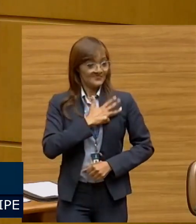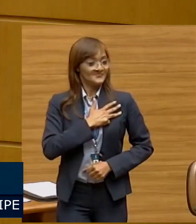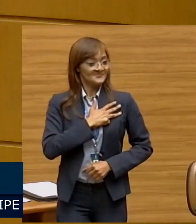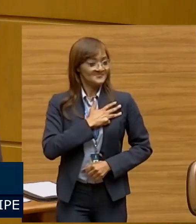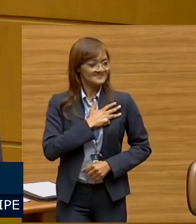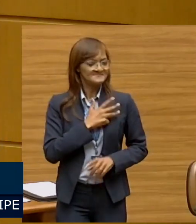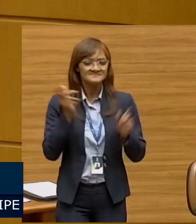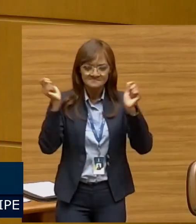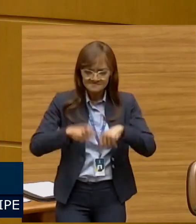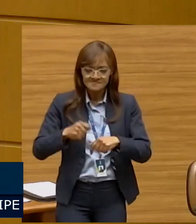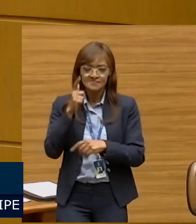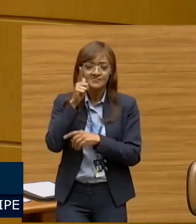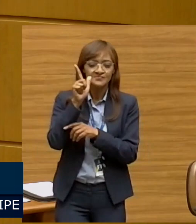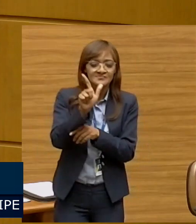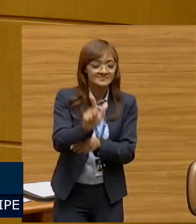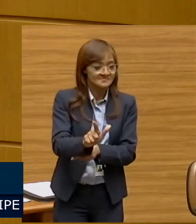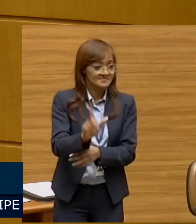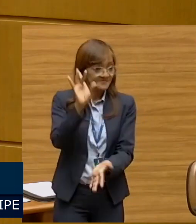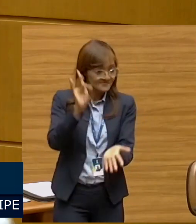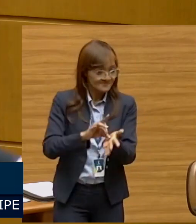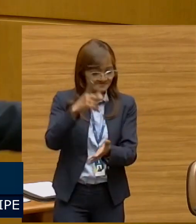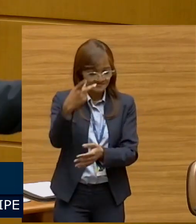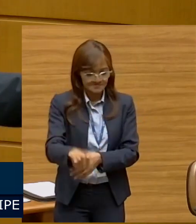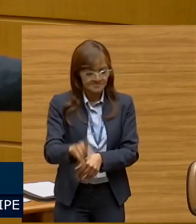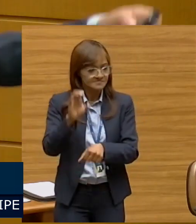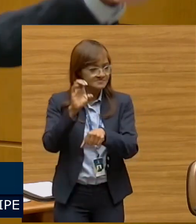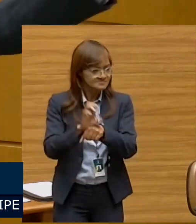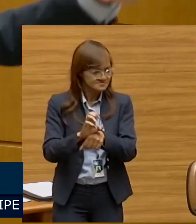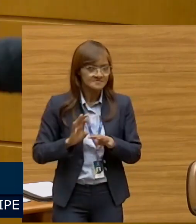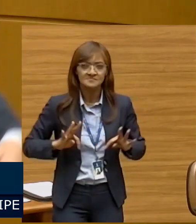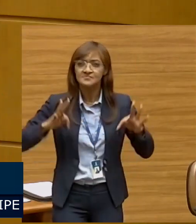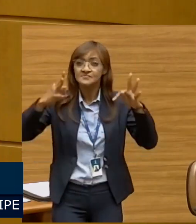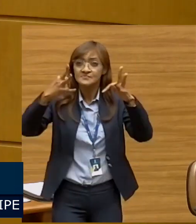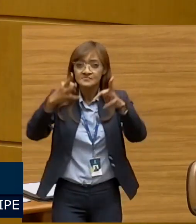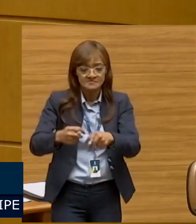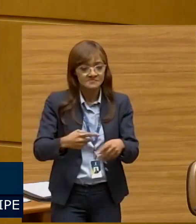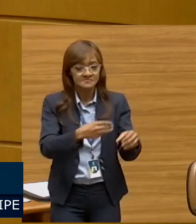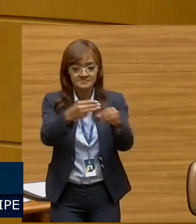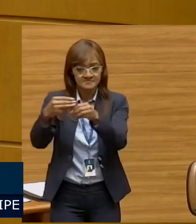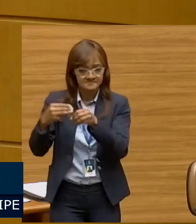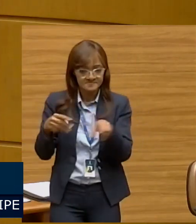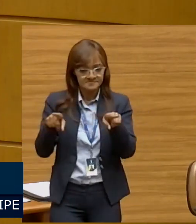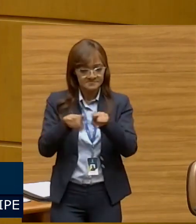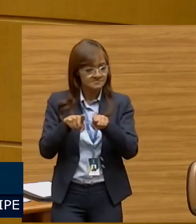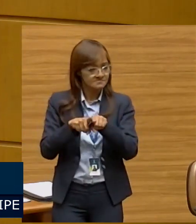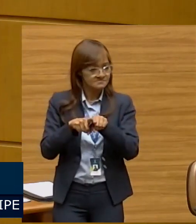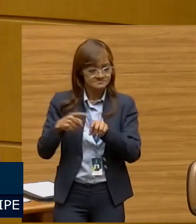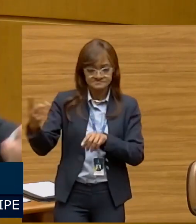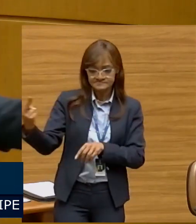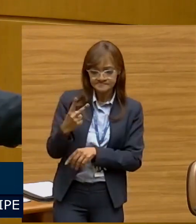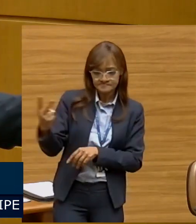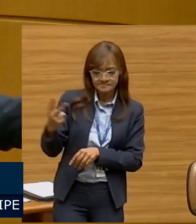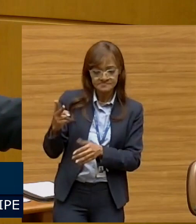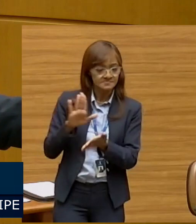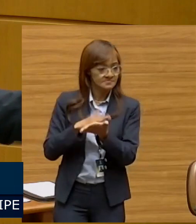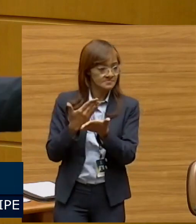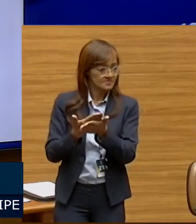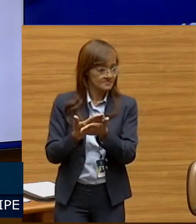gente consiga aí trazer essa realidade aqui para os estados e municípios, assim também como trabalho em dupla, que é um grande